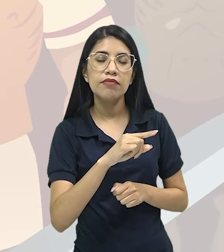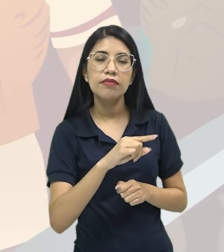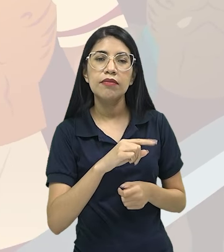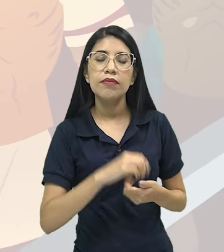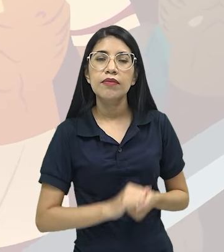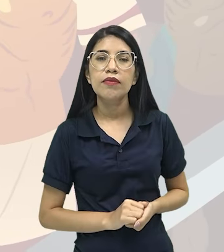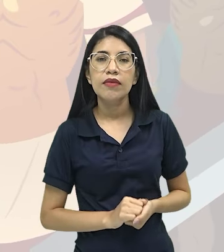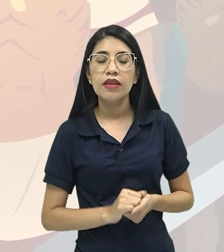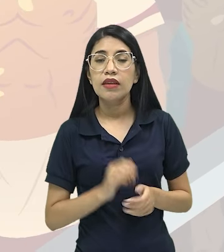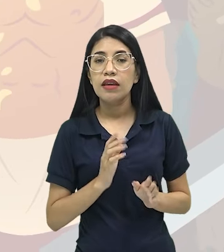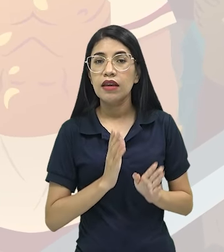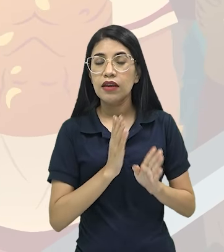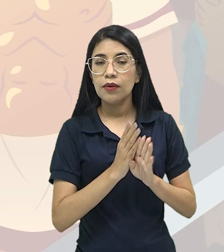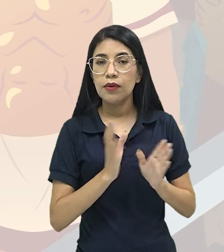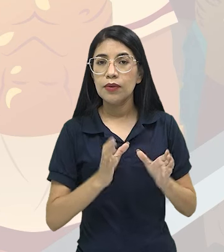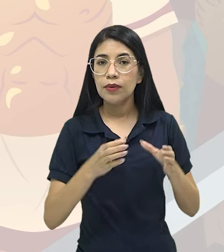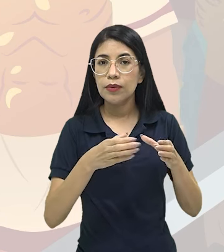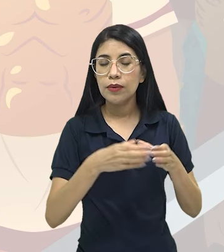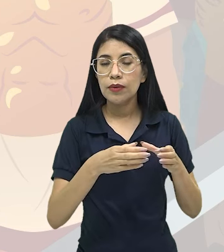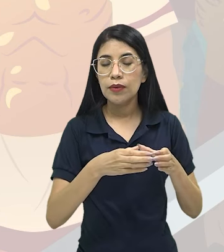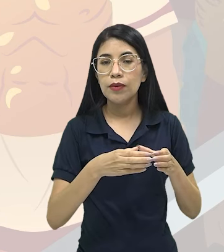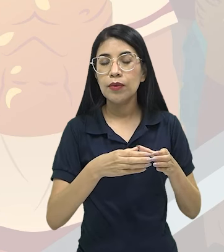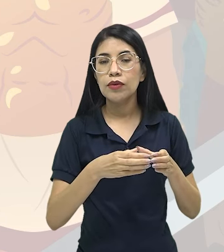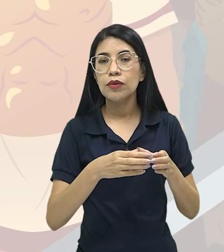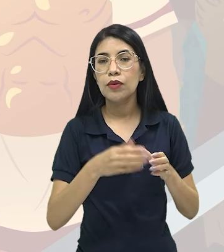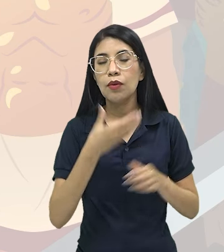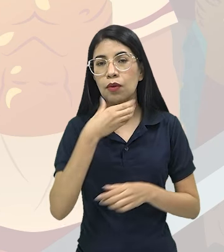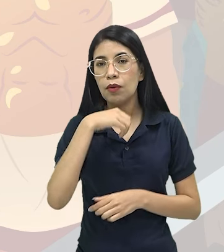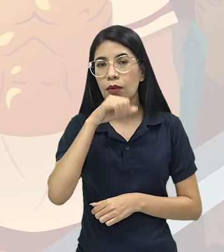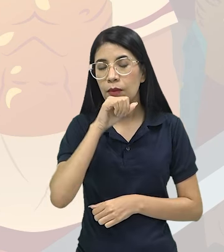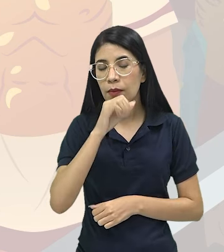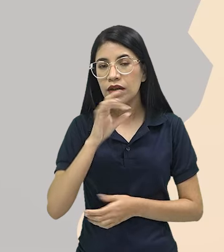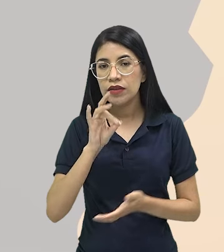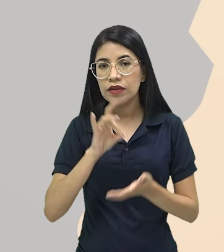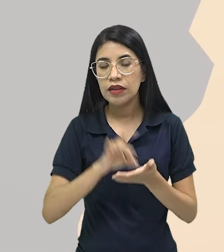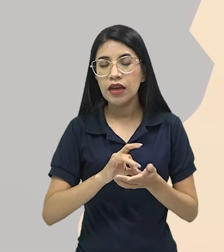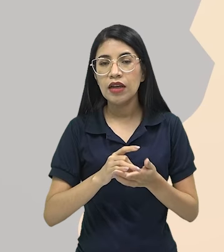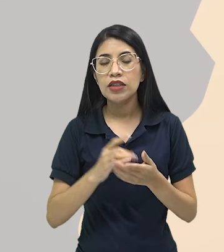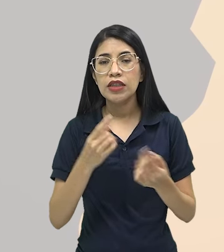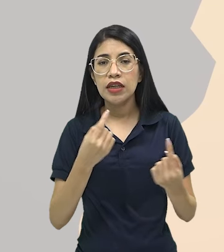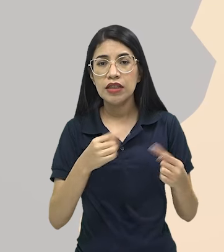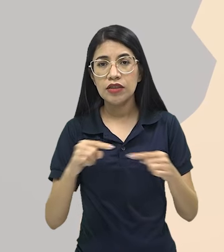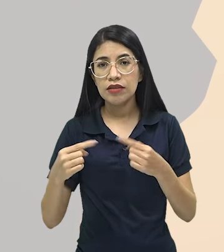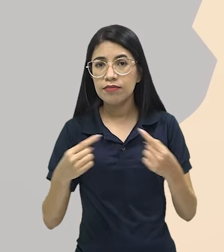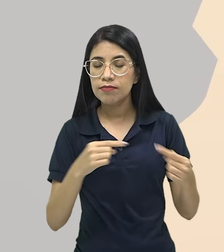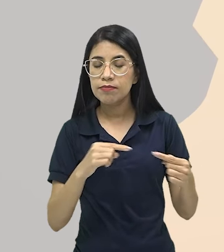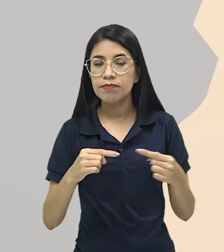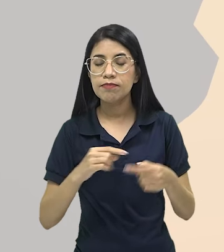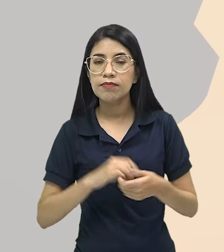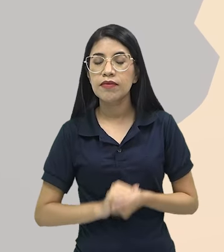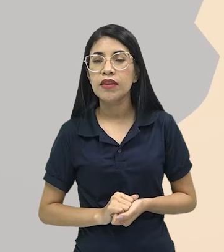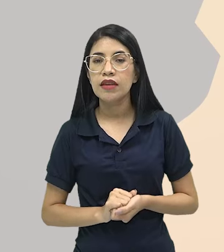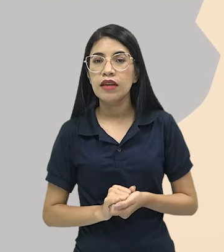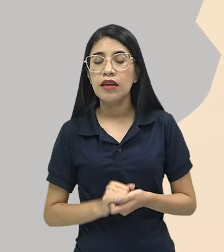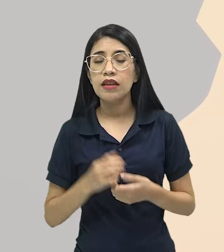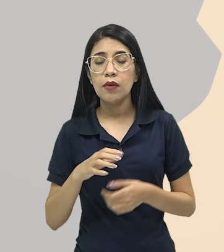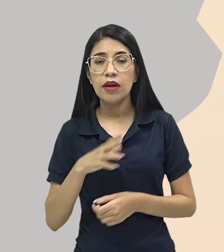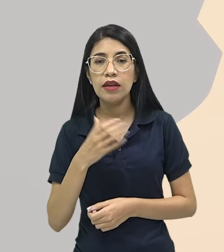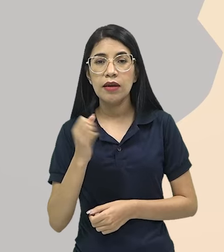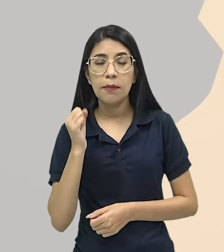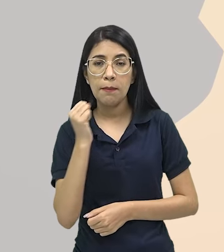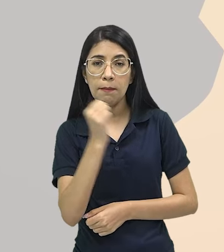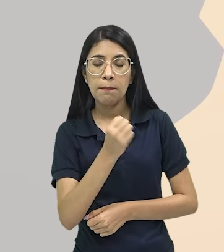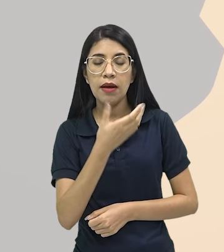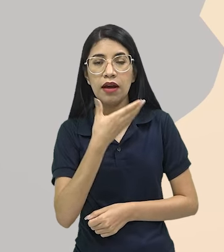rei de Tebas, Laio, pai biológico, com os quais discute. Inocentemente, Édipo mata o próprio